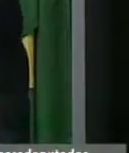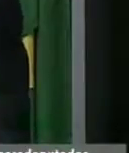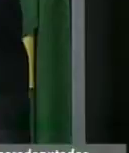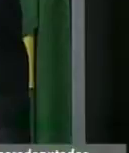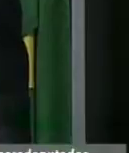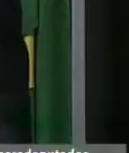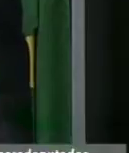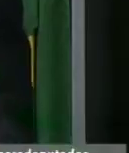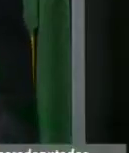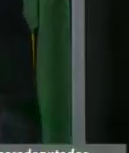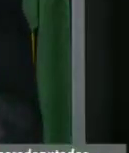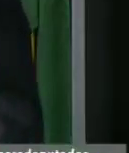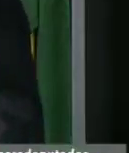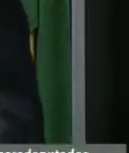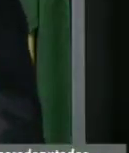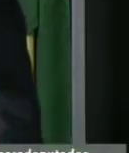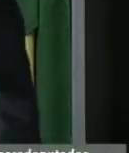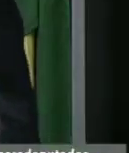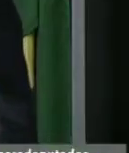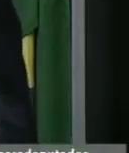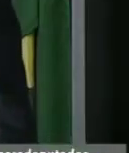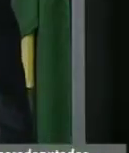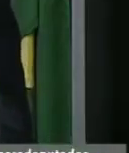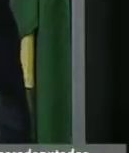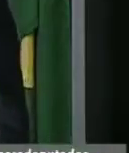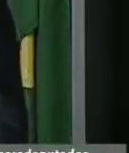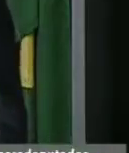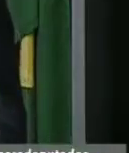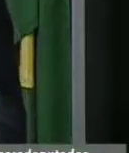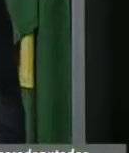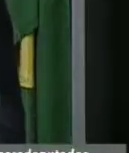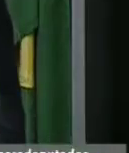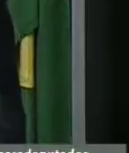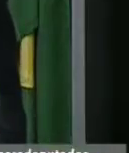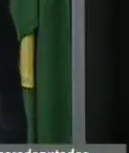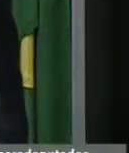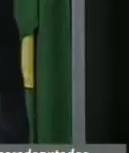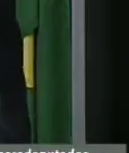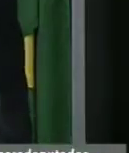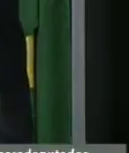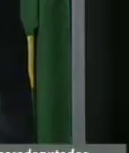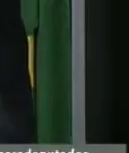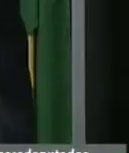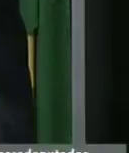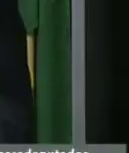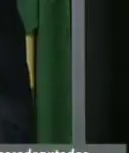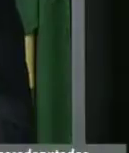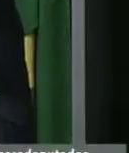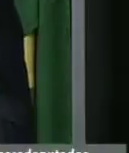consignado, com dívida em lojas, com dívidas